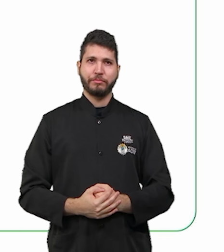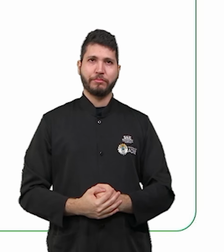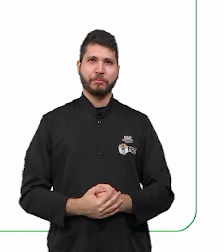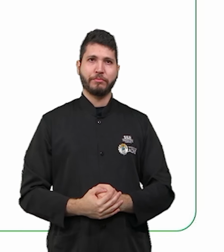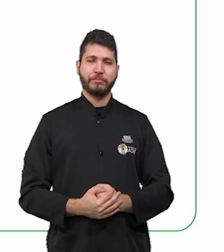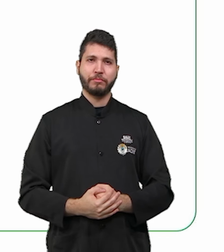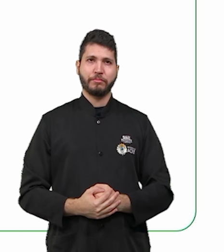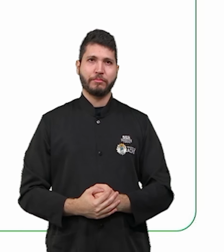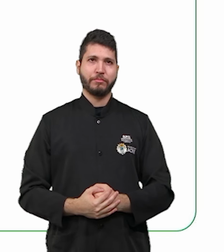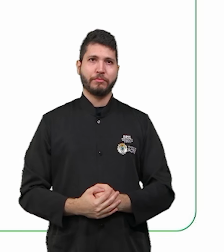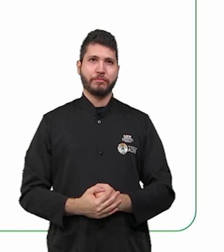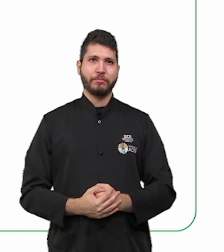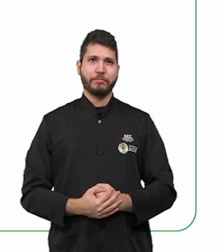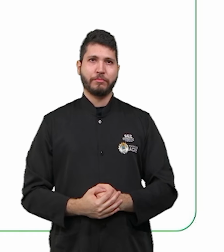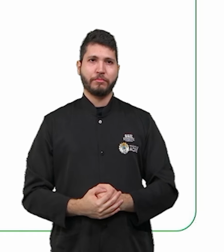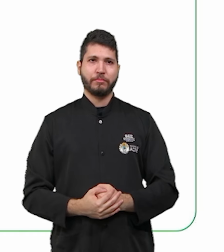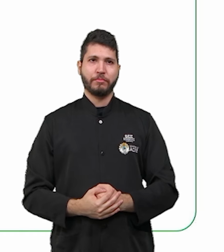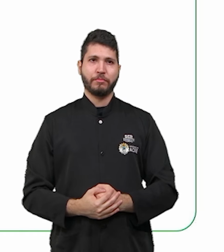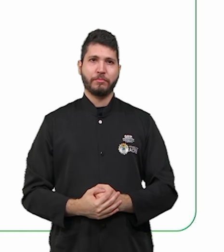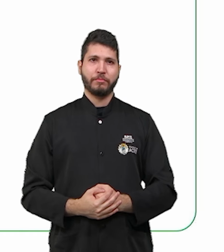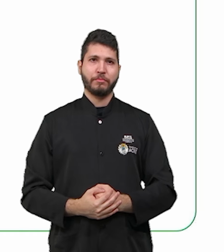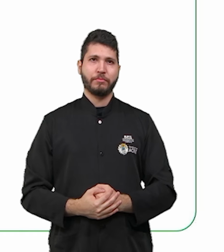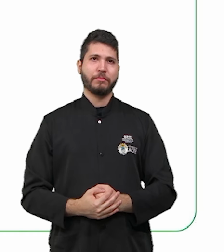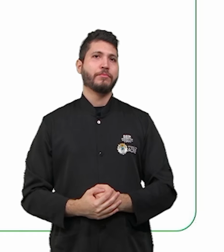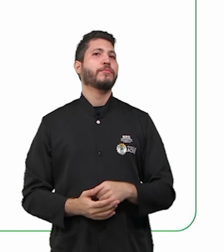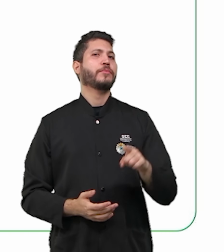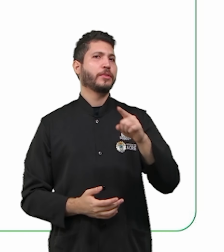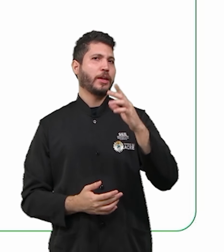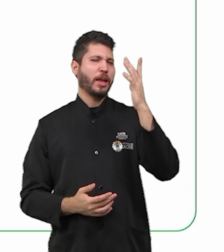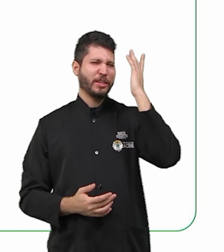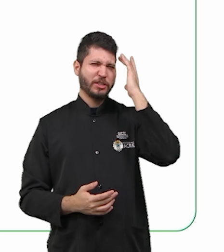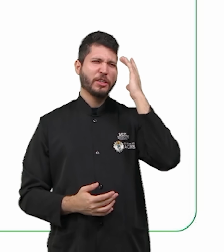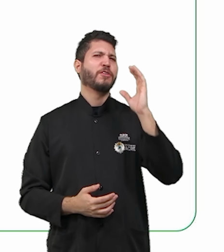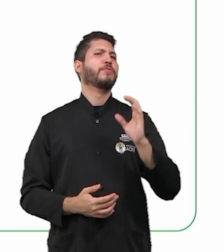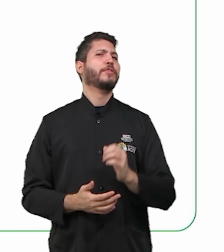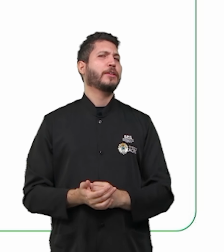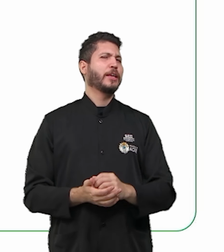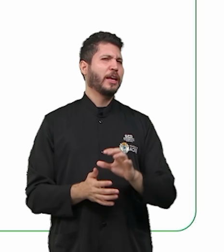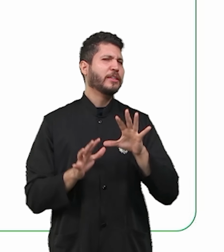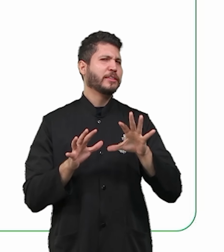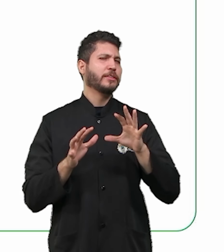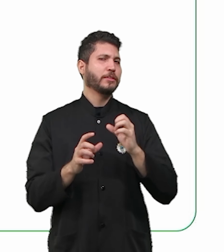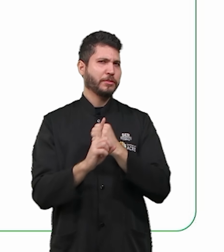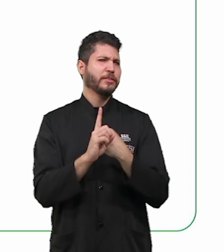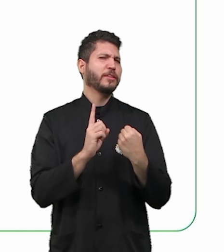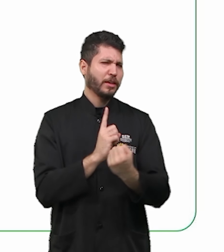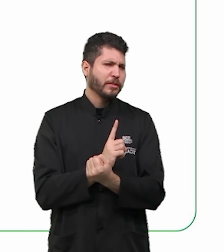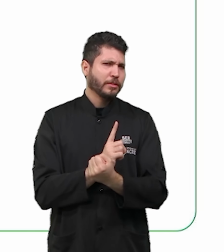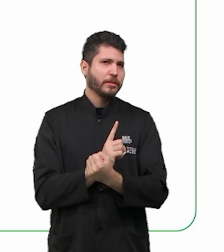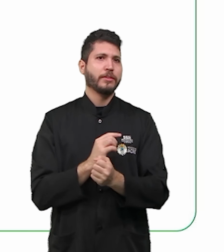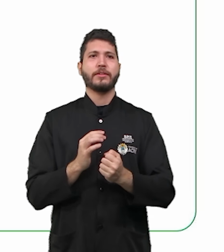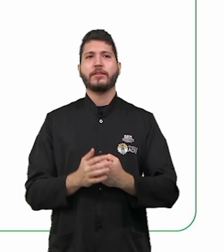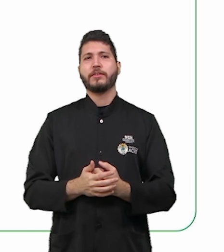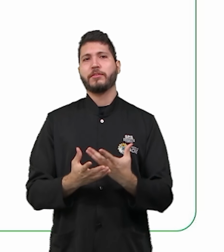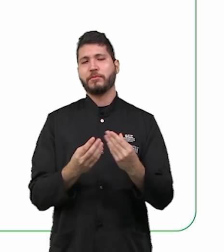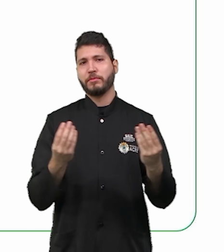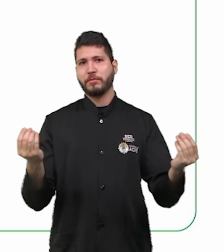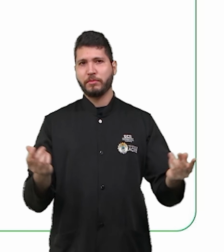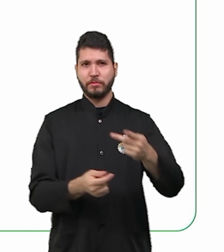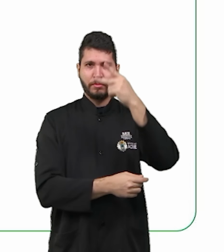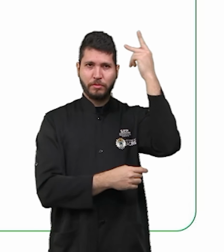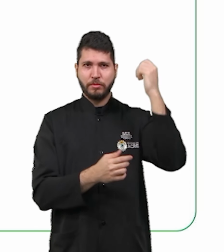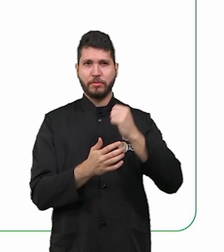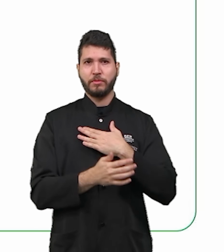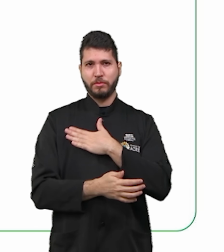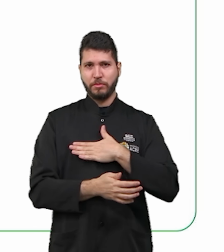corpo magro para o atletismo. Você acha que isso acontece ou não acontece na nossa sociedade? A muitas personas les gusta romper con